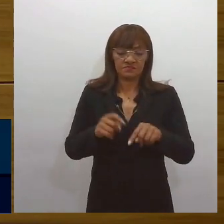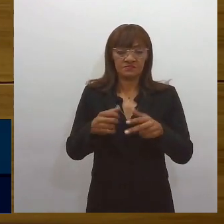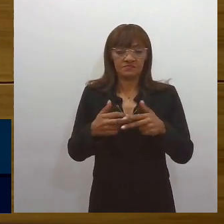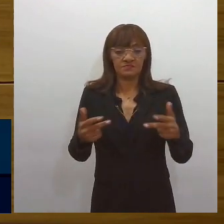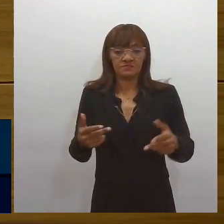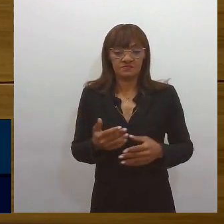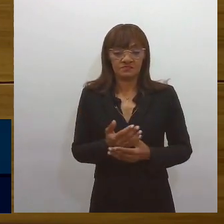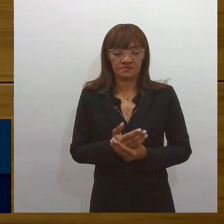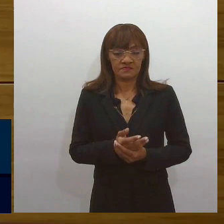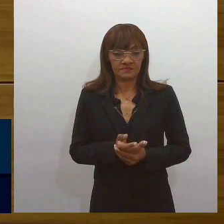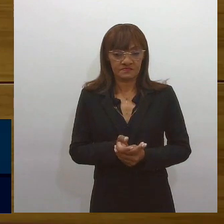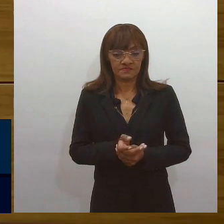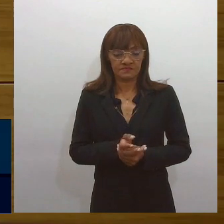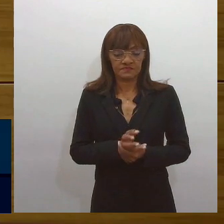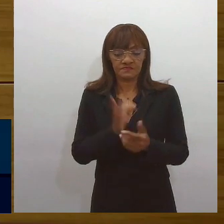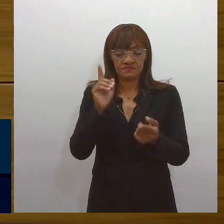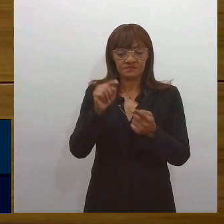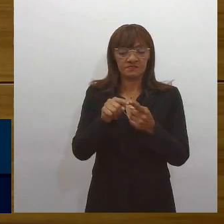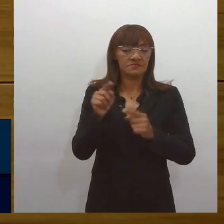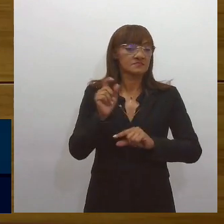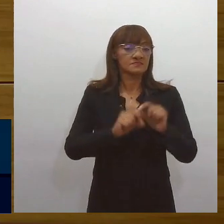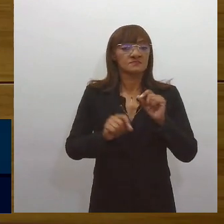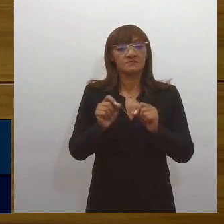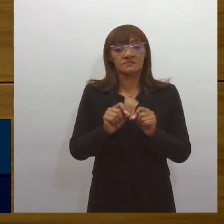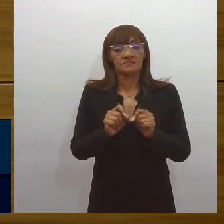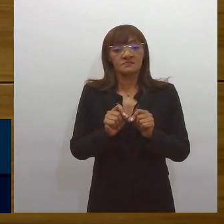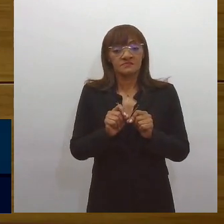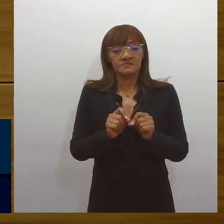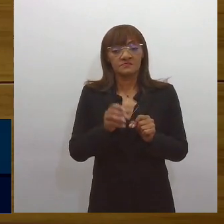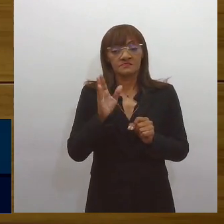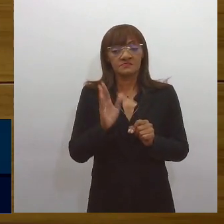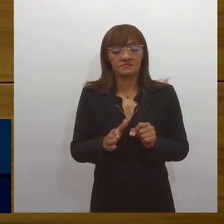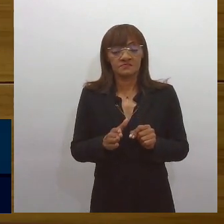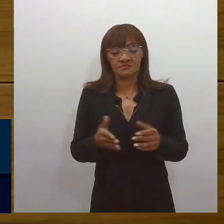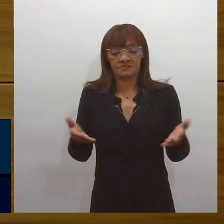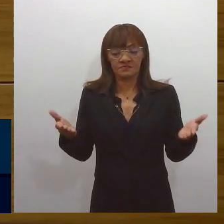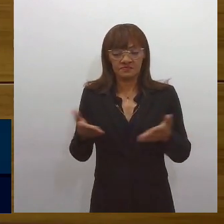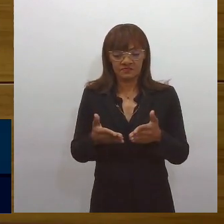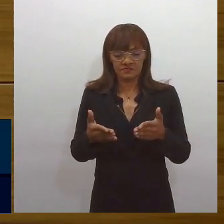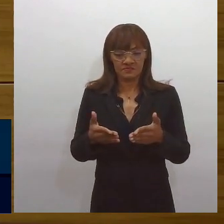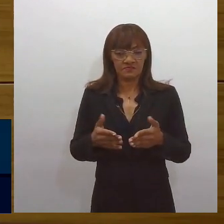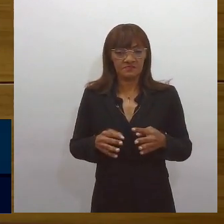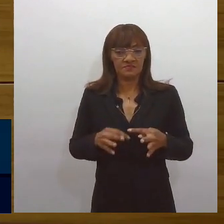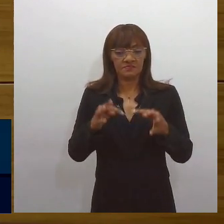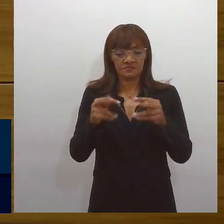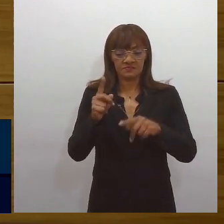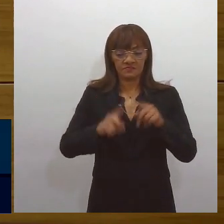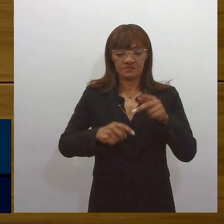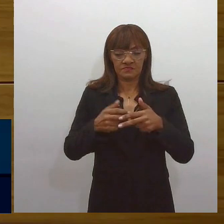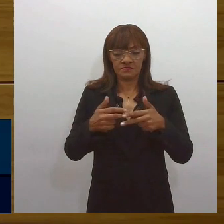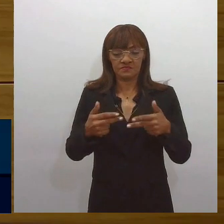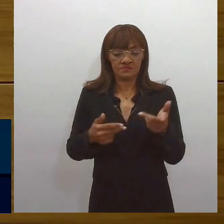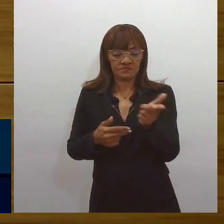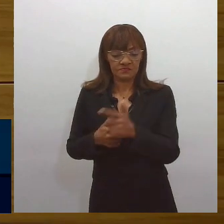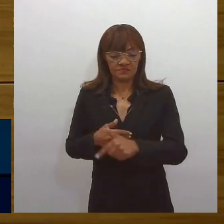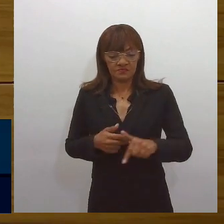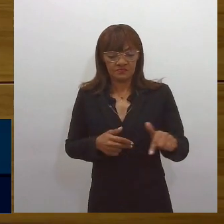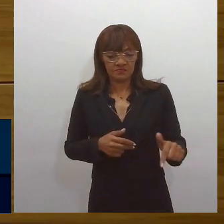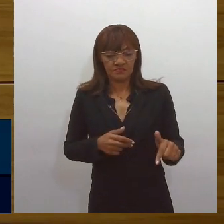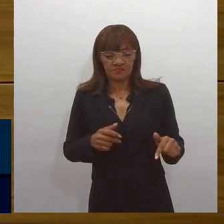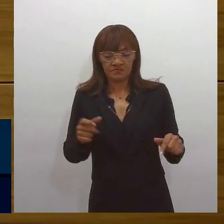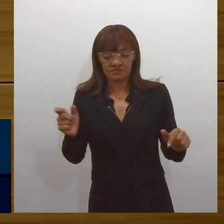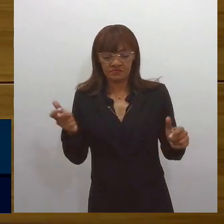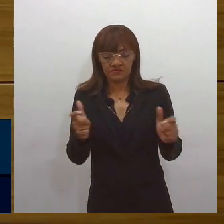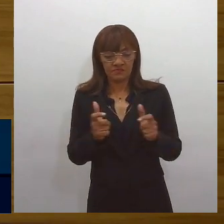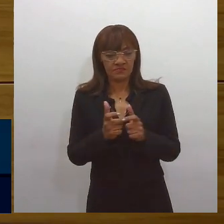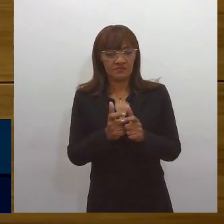com esses esses equipamentos todos instalados e a gente de novo reduzir eh eh o índice de acidentes aqui no estado